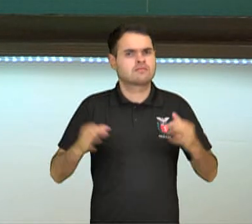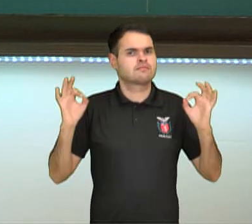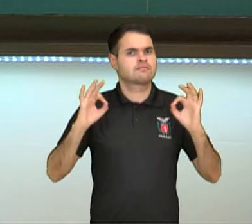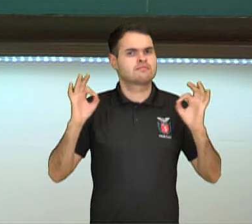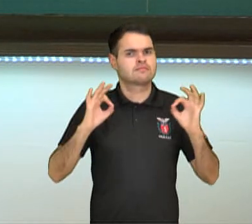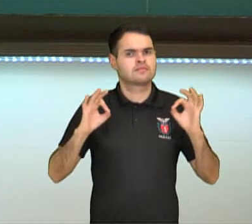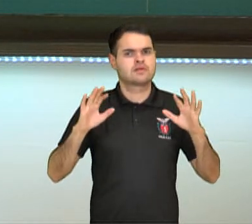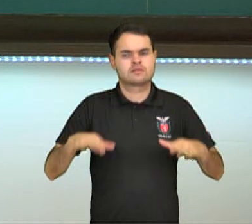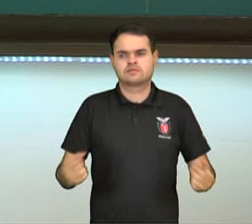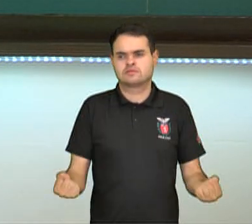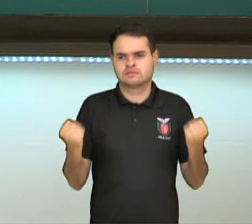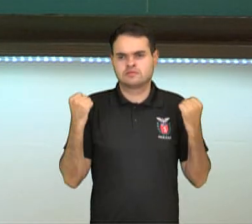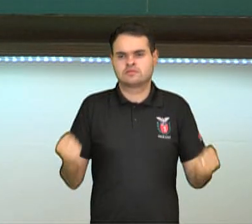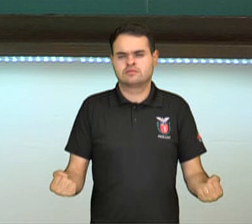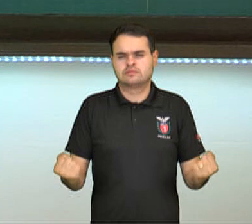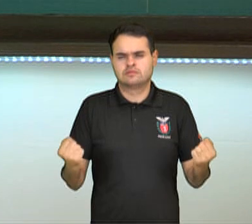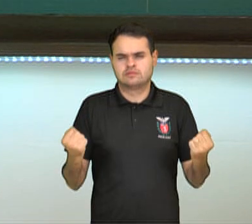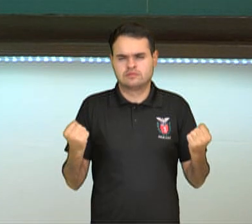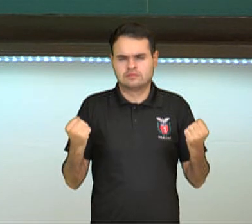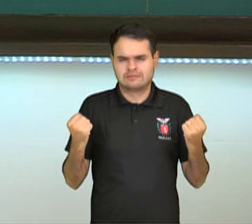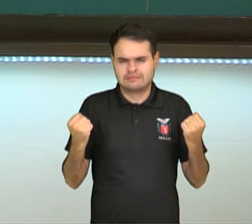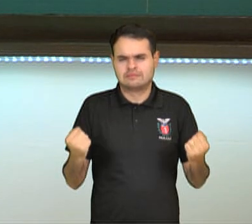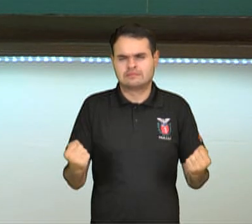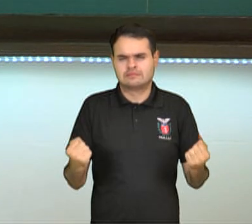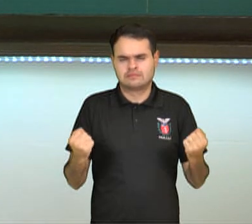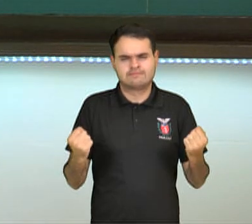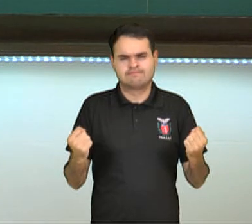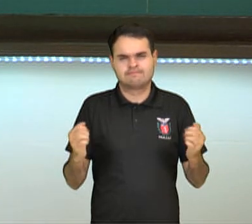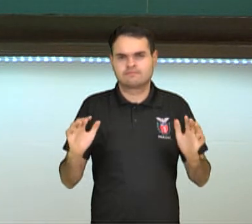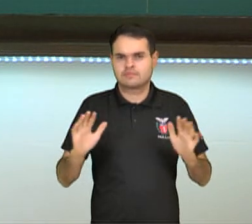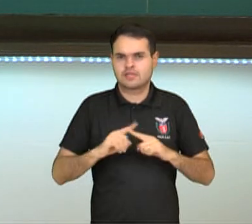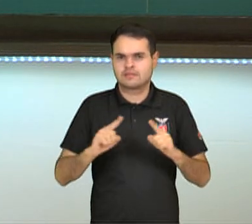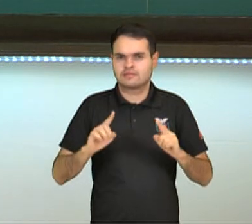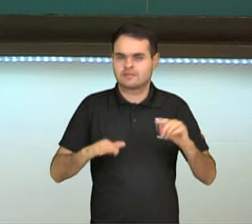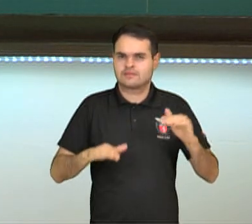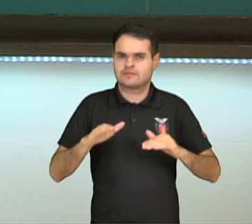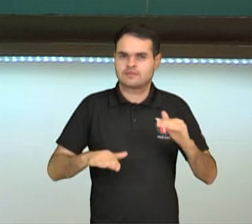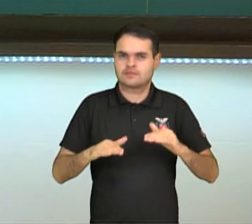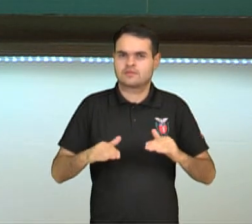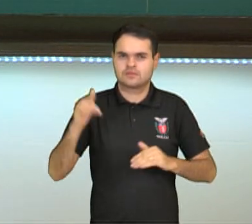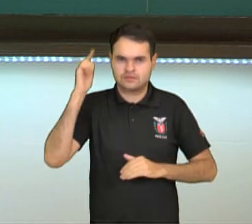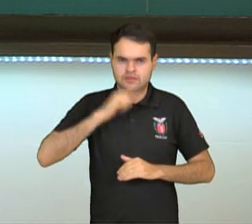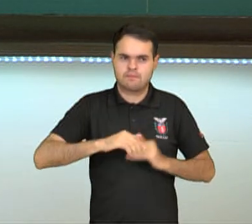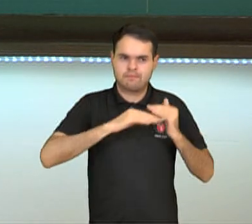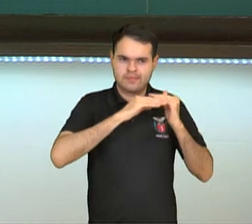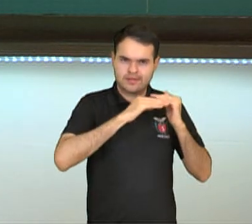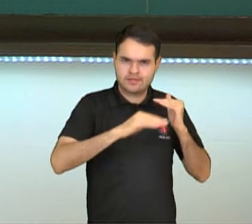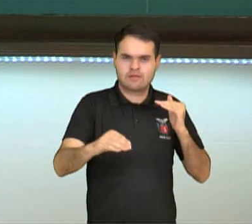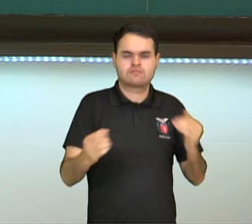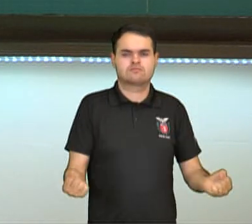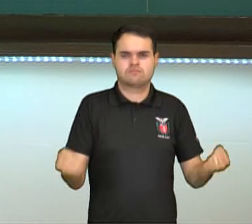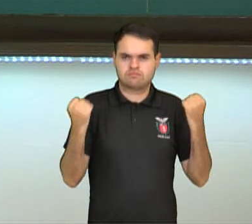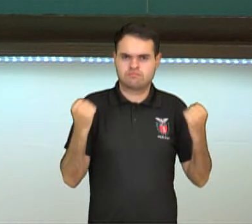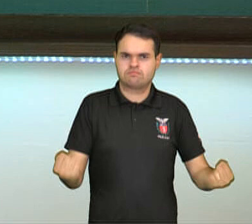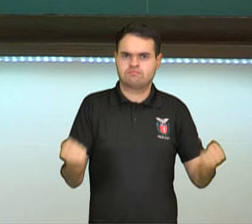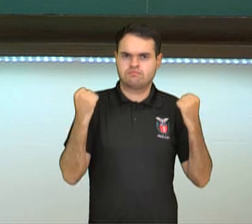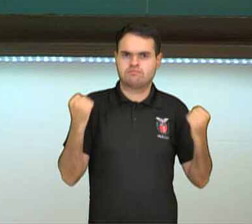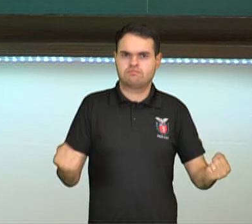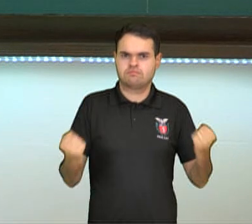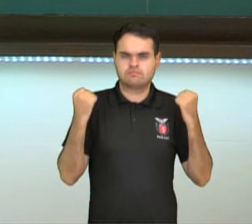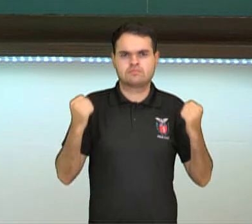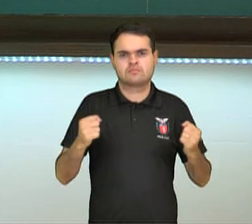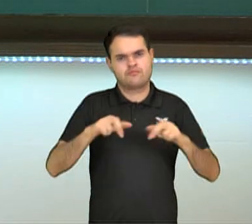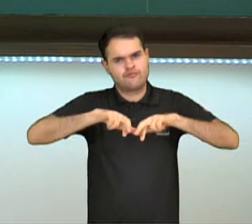é, talvez sem cansar não seja o melhor, tá? Mas conseguindo manter esse exercício. Apesar